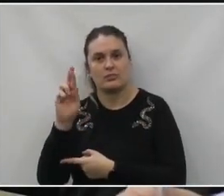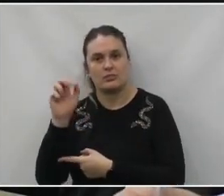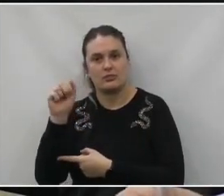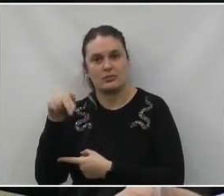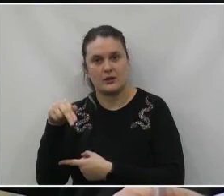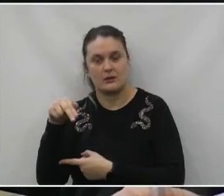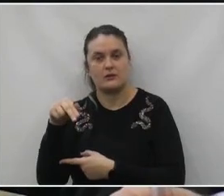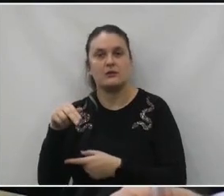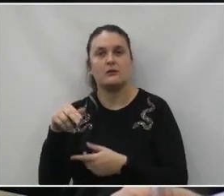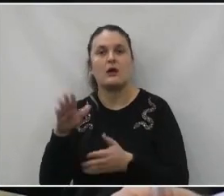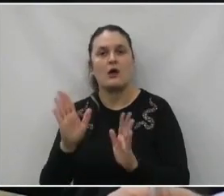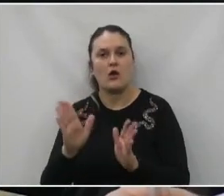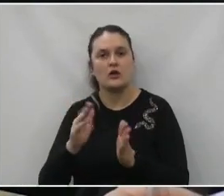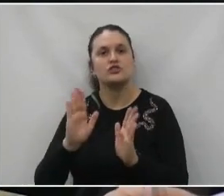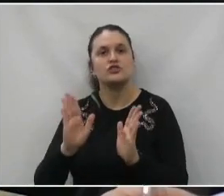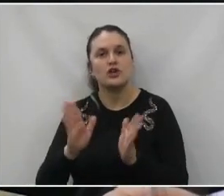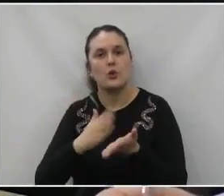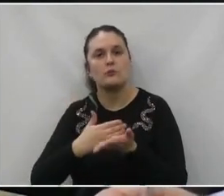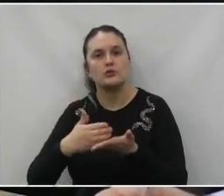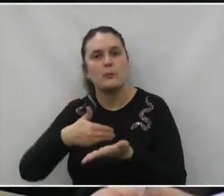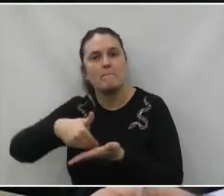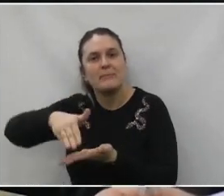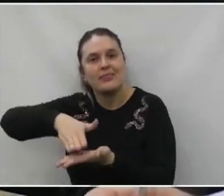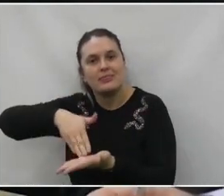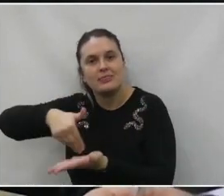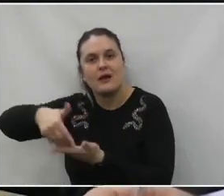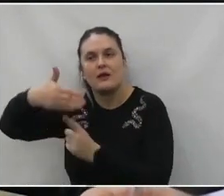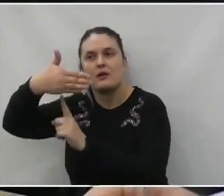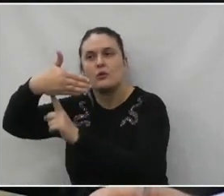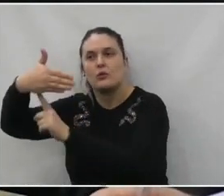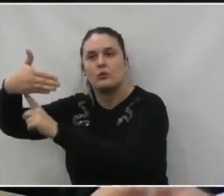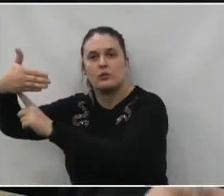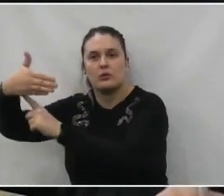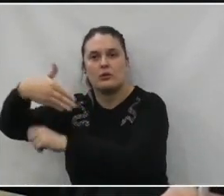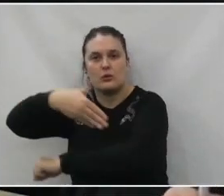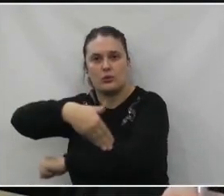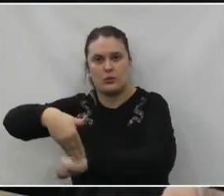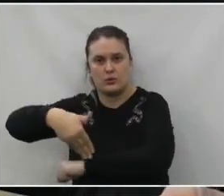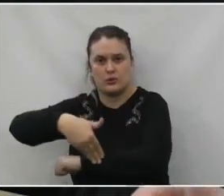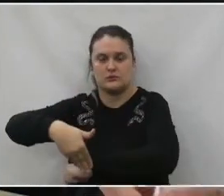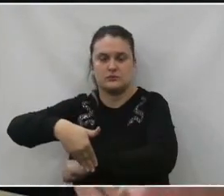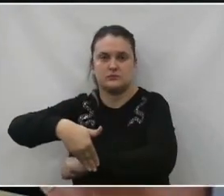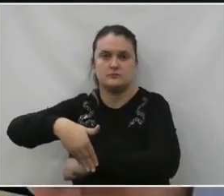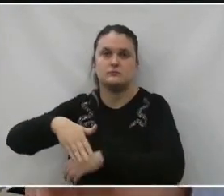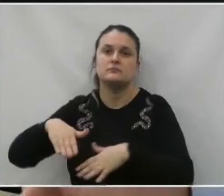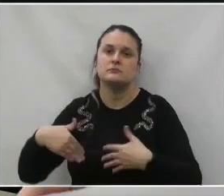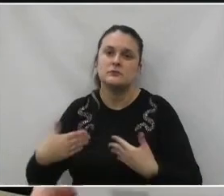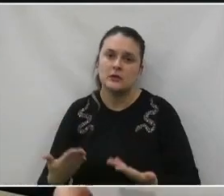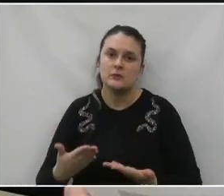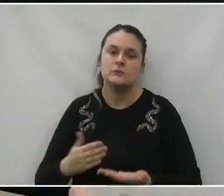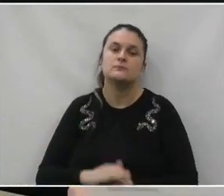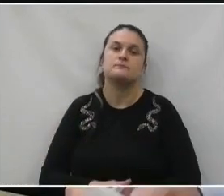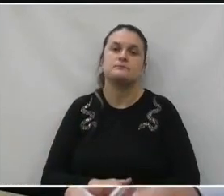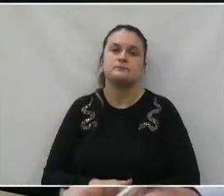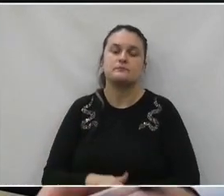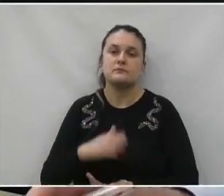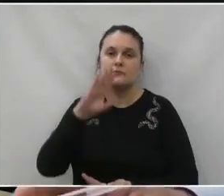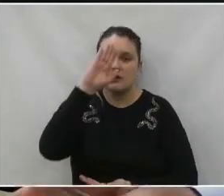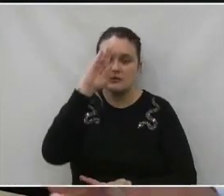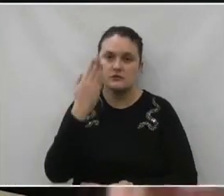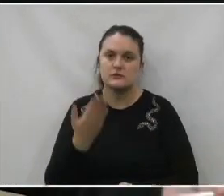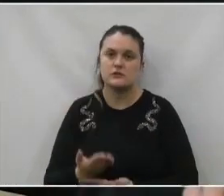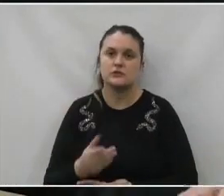sendo atendido a pintura, as sinalizações e as faixas aí pela cidade. Então,